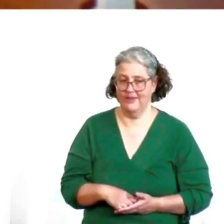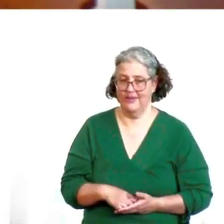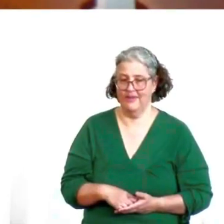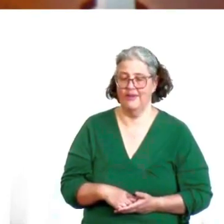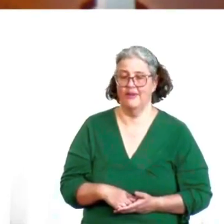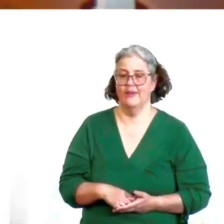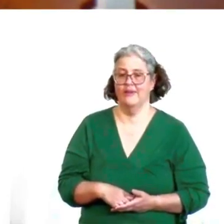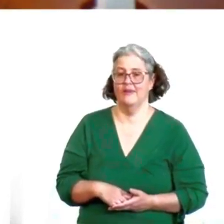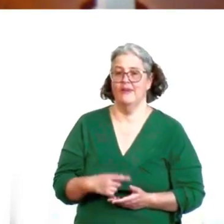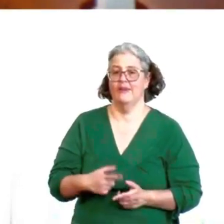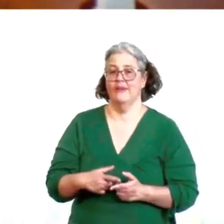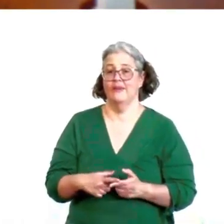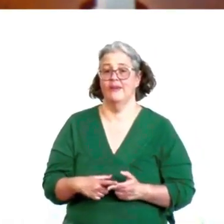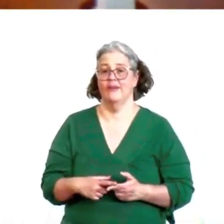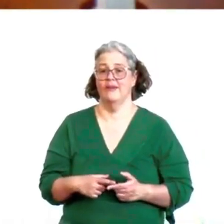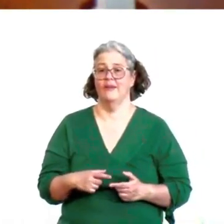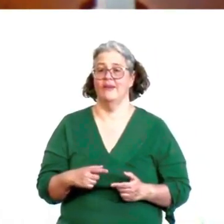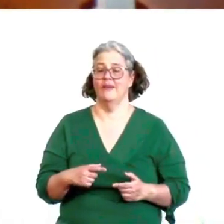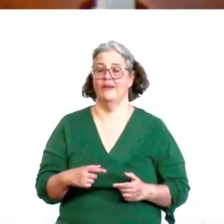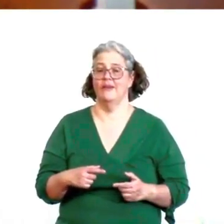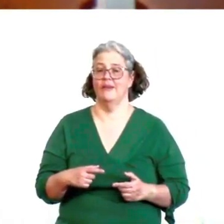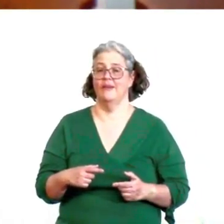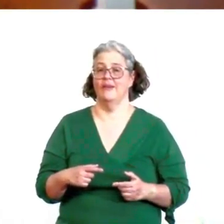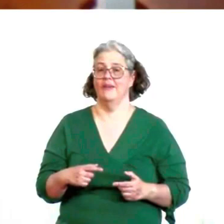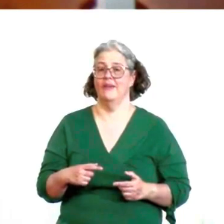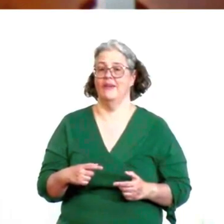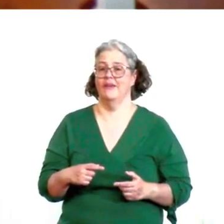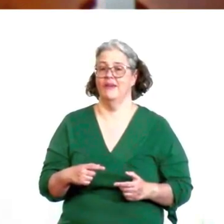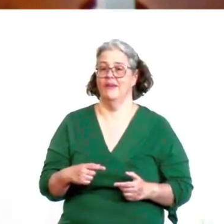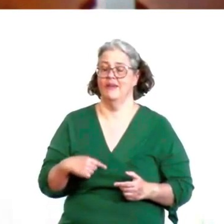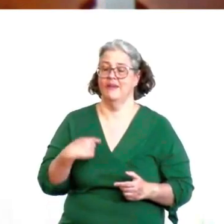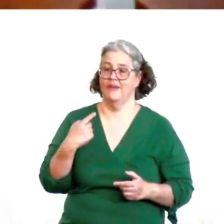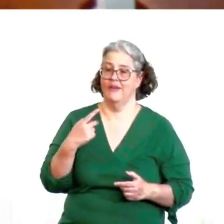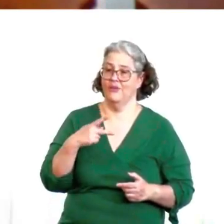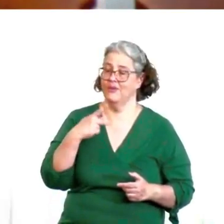por quê? Porque Abraão diz que ele era o portador da